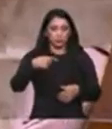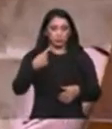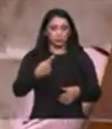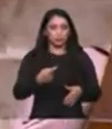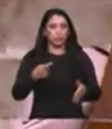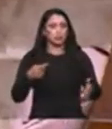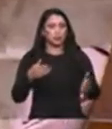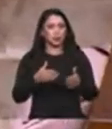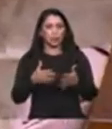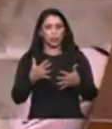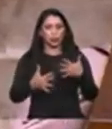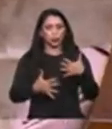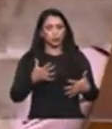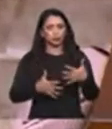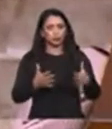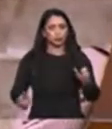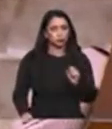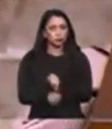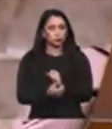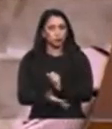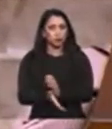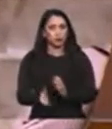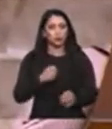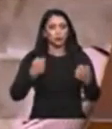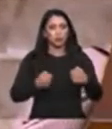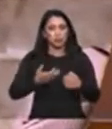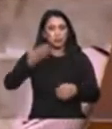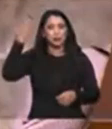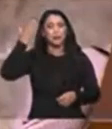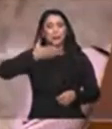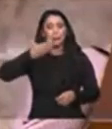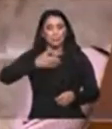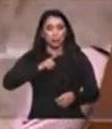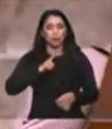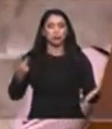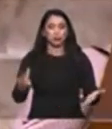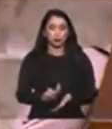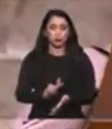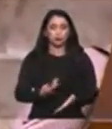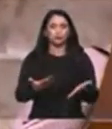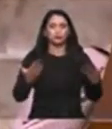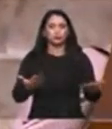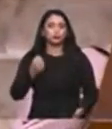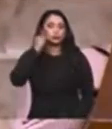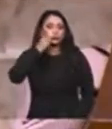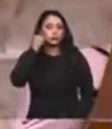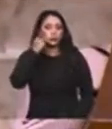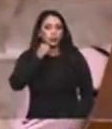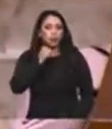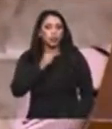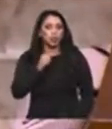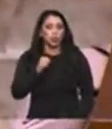corrupção. Este é o primeiro aspecto que precisaria ser provado e que efetivamente o foi. O então senador Fernando